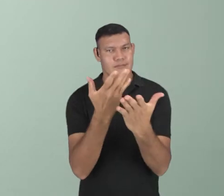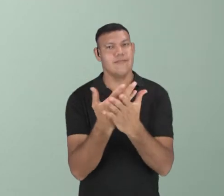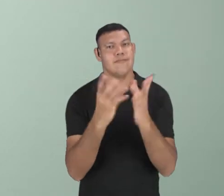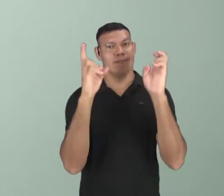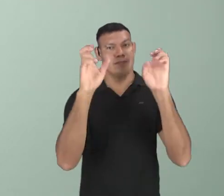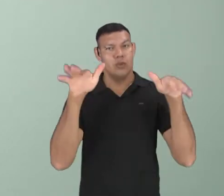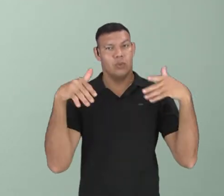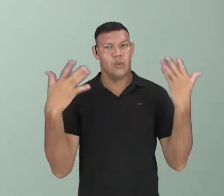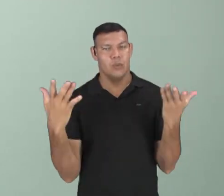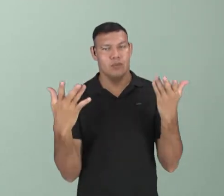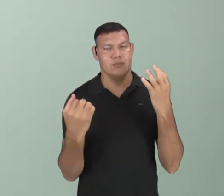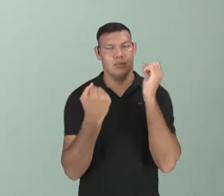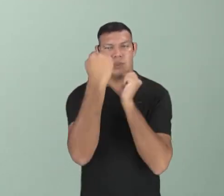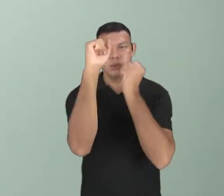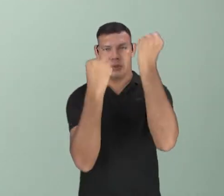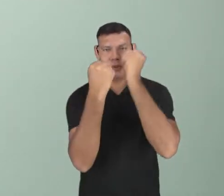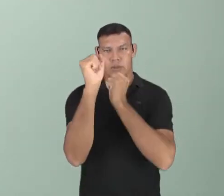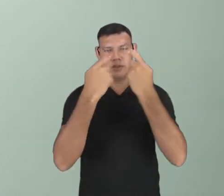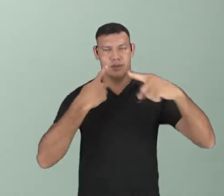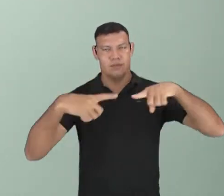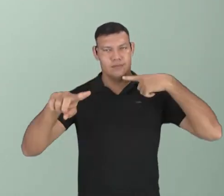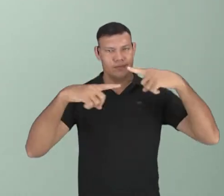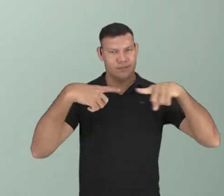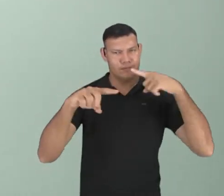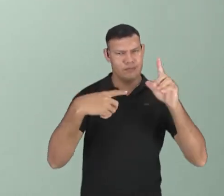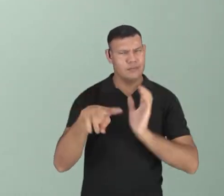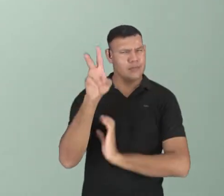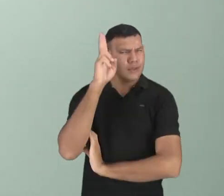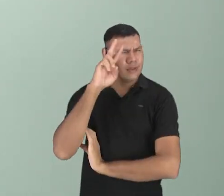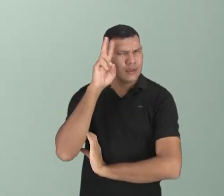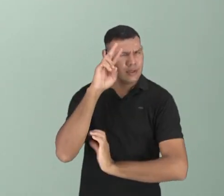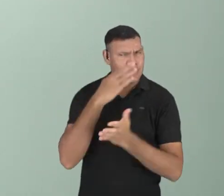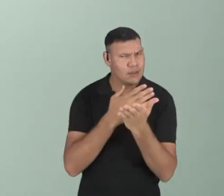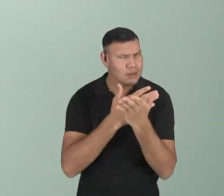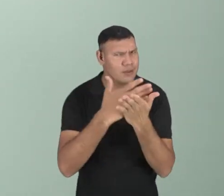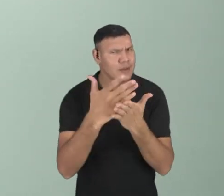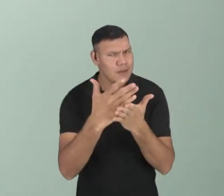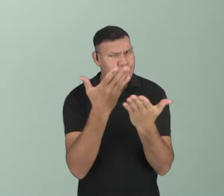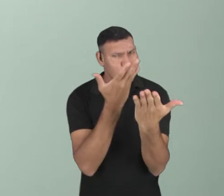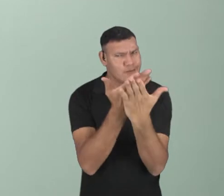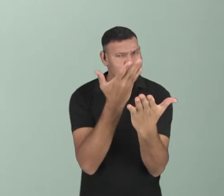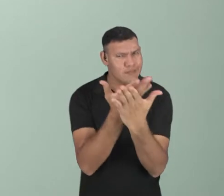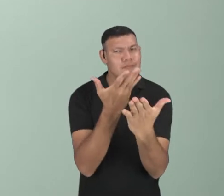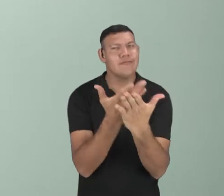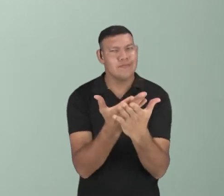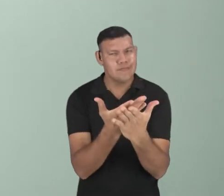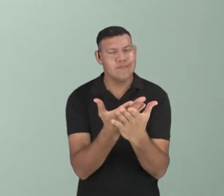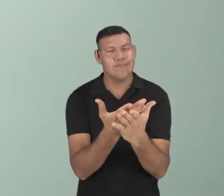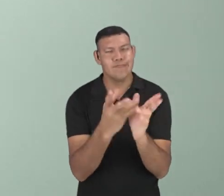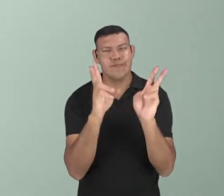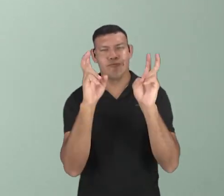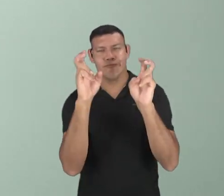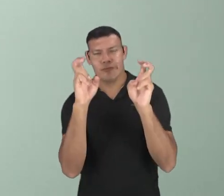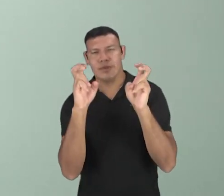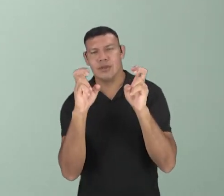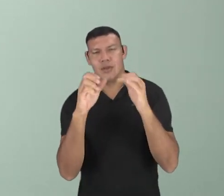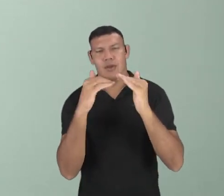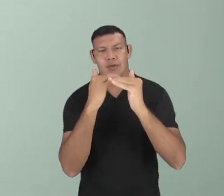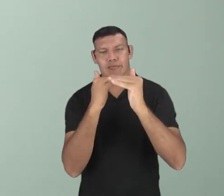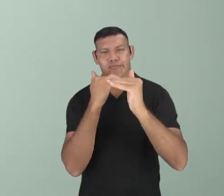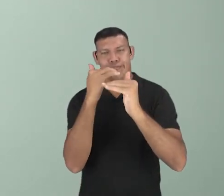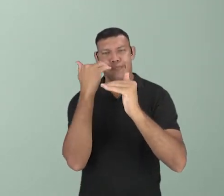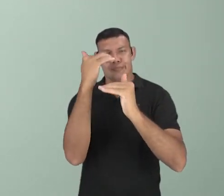indústria fonográfica Você deve lembrar que nós iniciamos uma série de aulas que nós chamamos de aulas de nivelamento